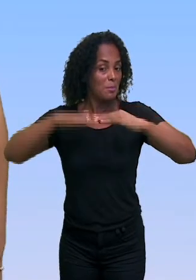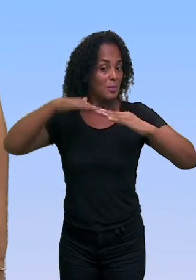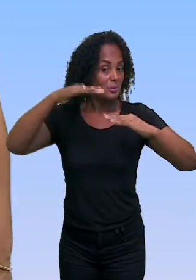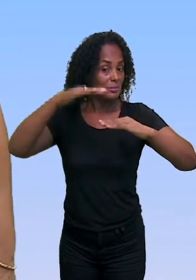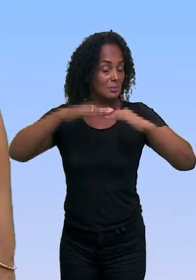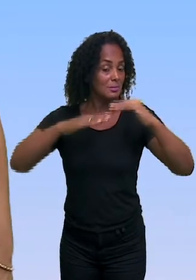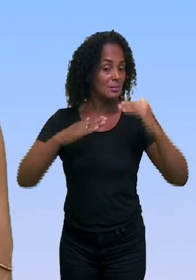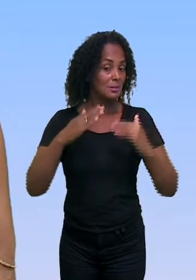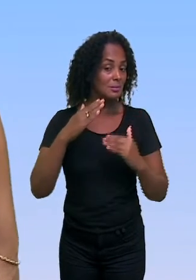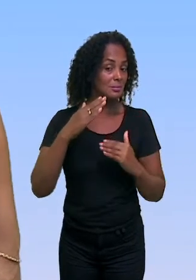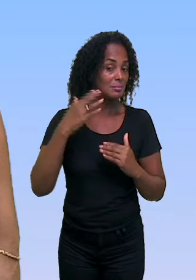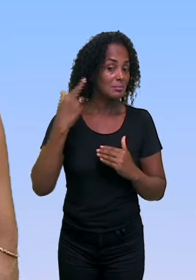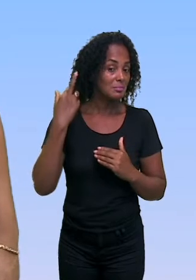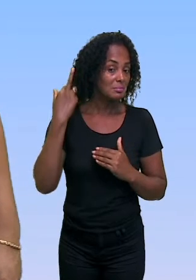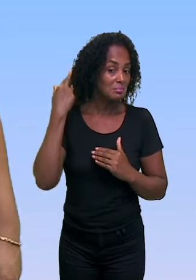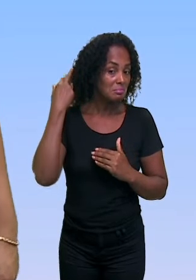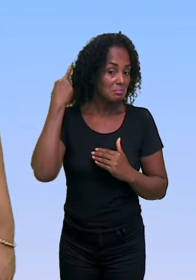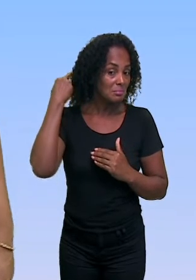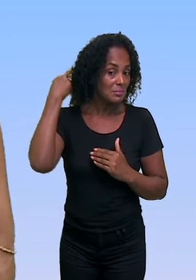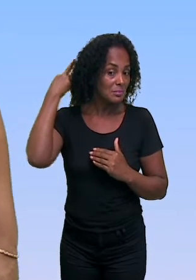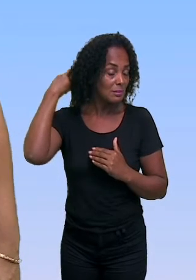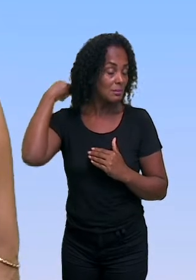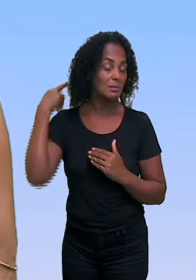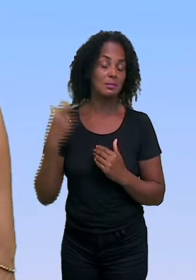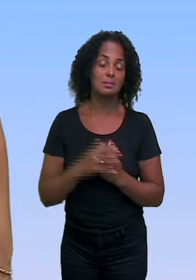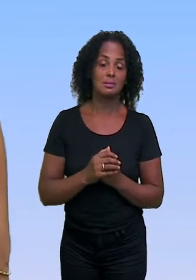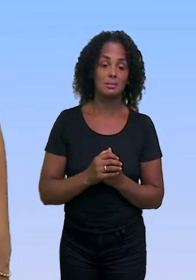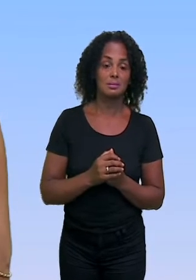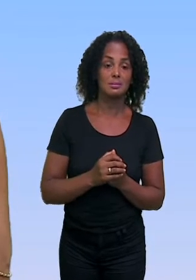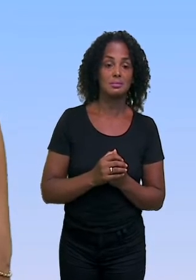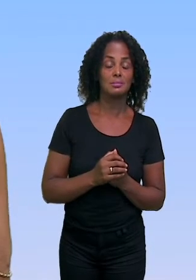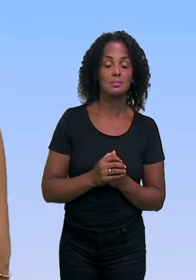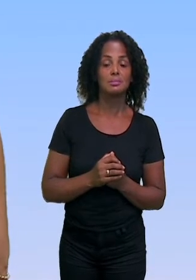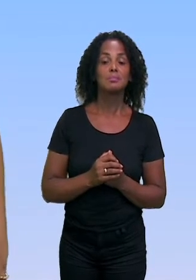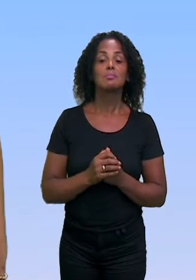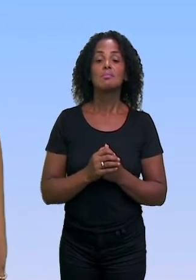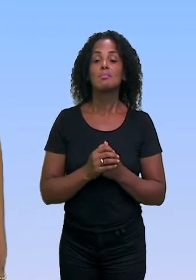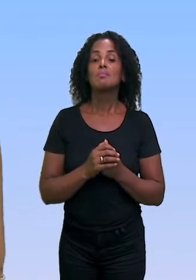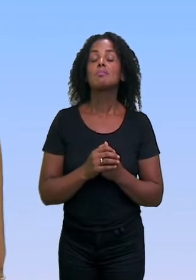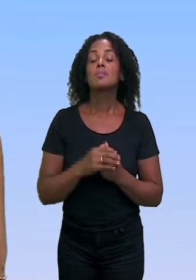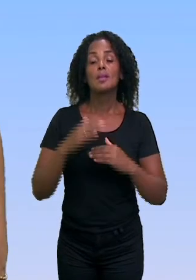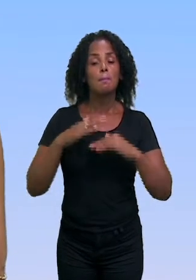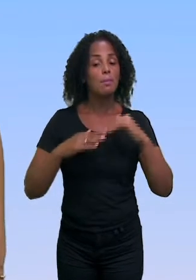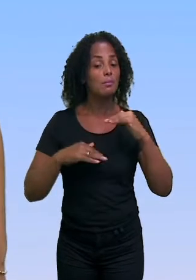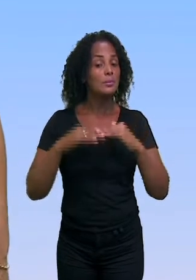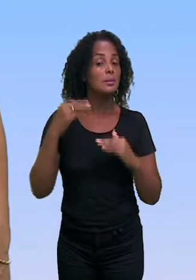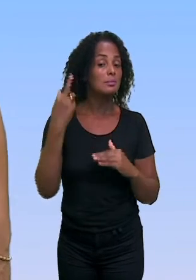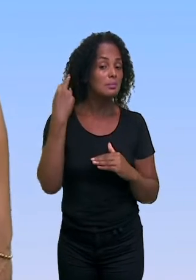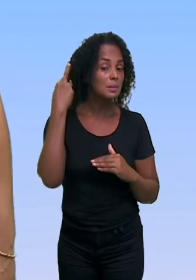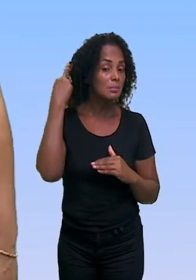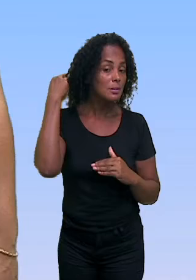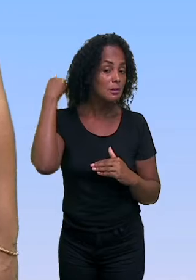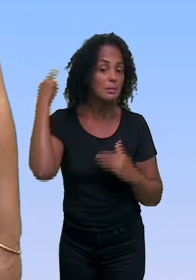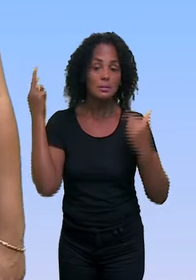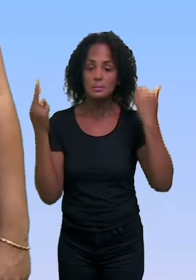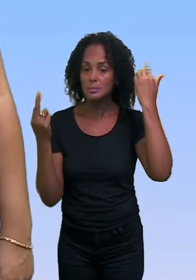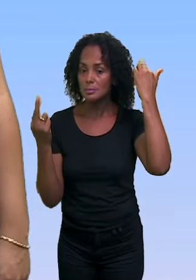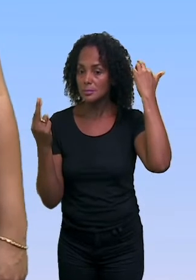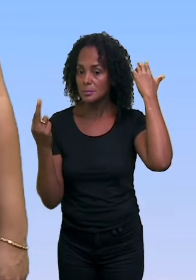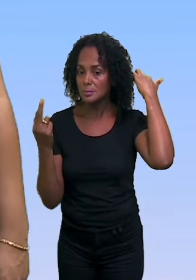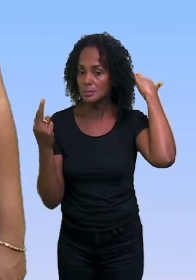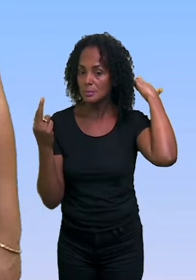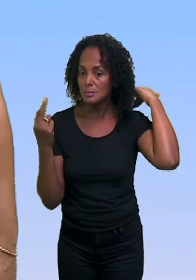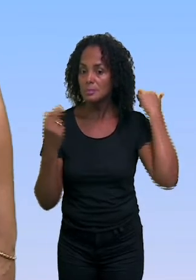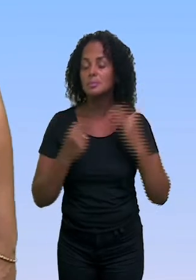repita depois de mim please por favor Hair Dresser é E